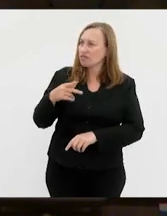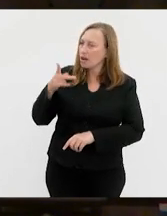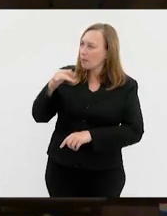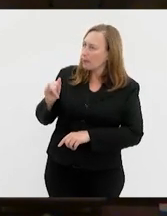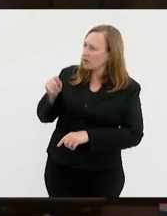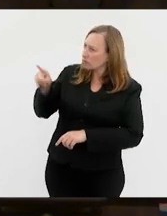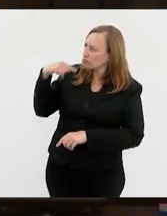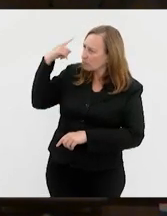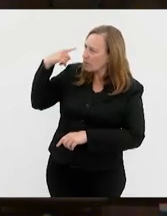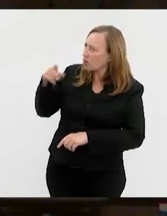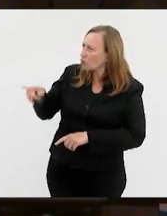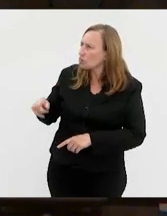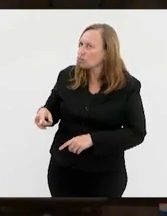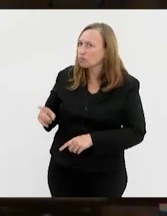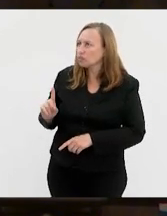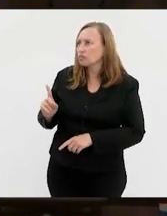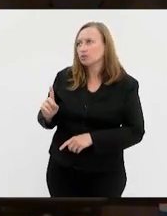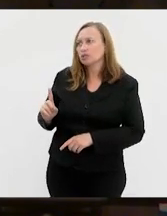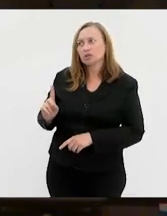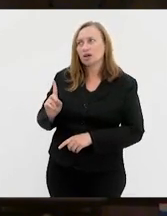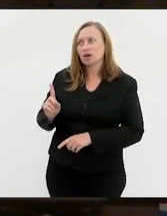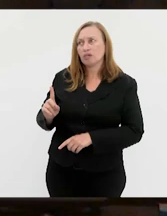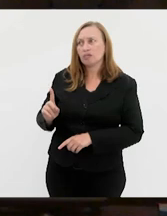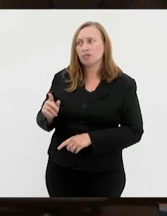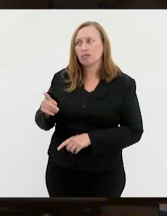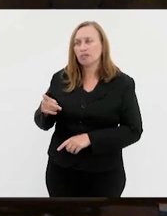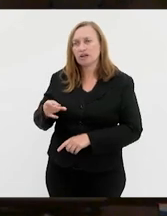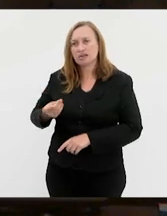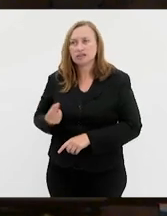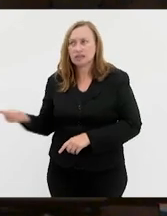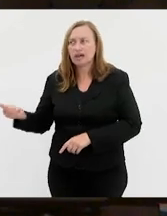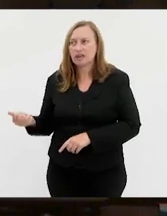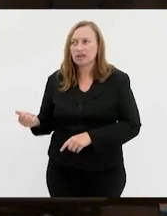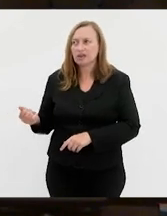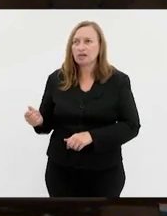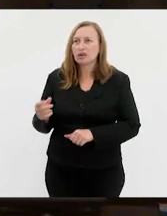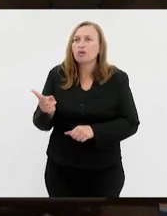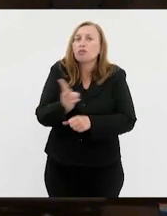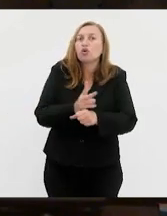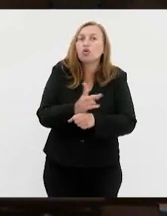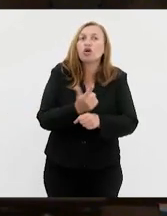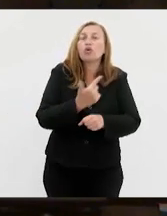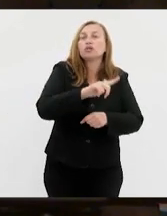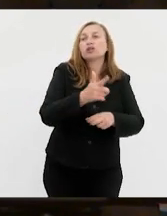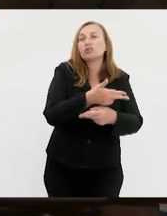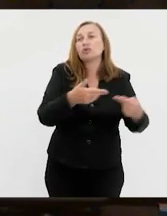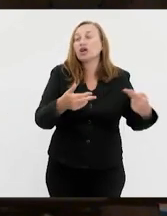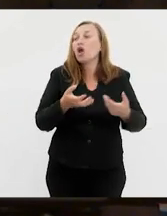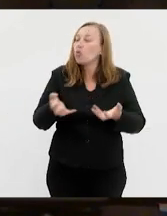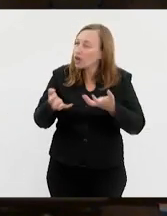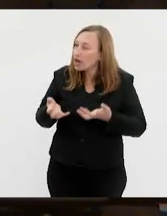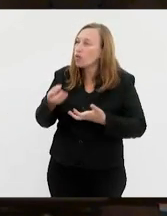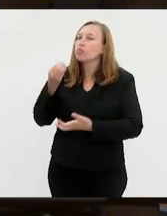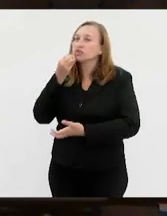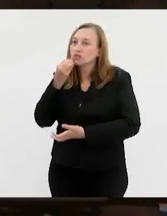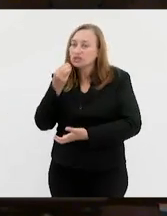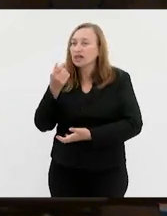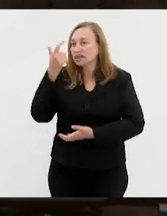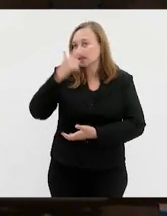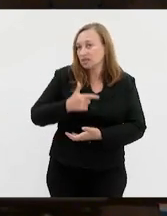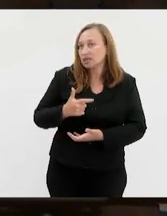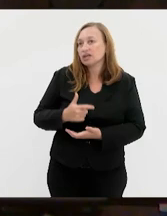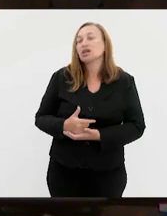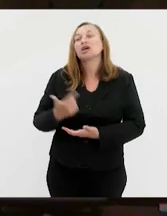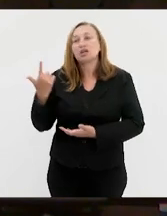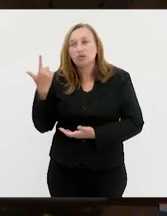não. Sai disso, vai fazer outra coisa, pai. Ele falou: não, eu quero ter a oportunidade de ser. Então ele conseguiu ser vereador